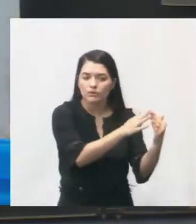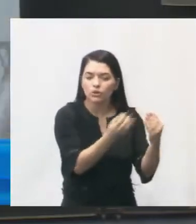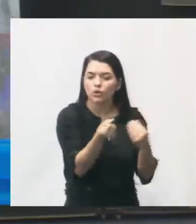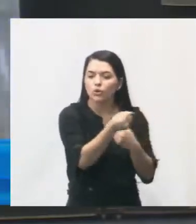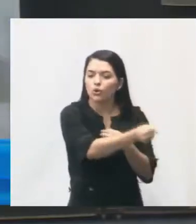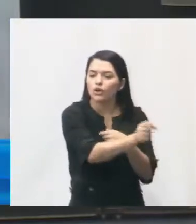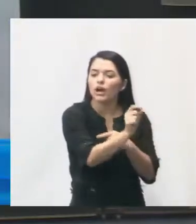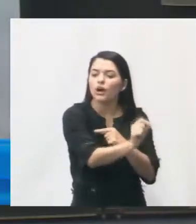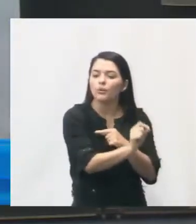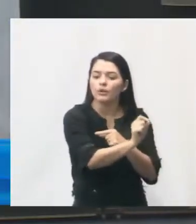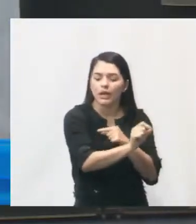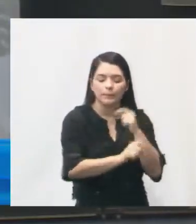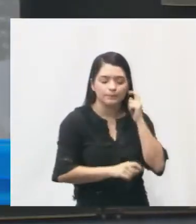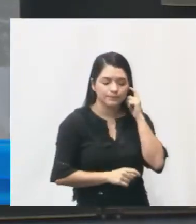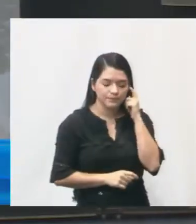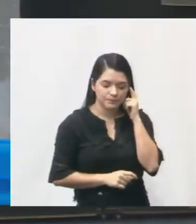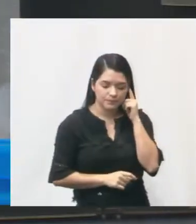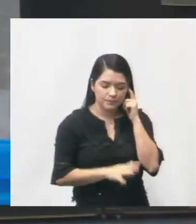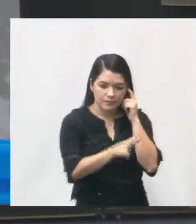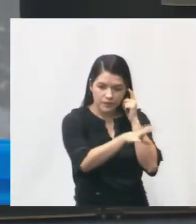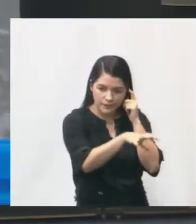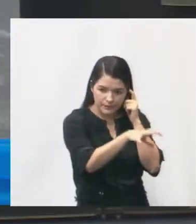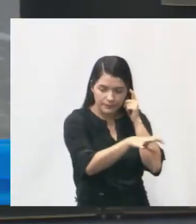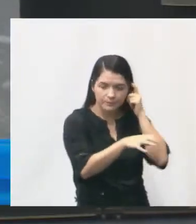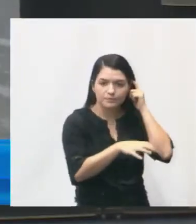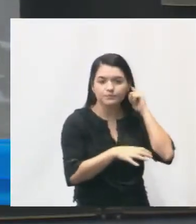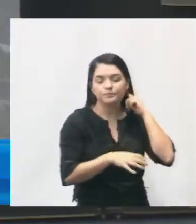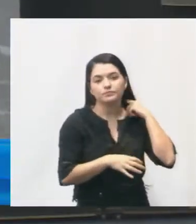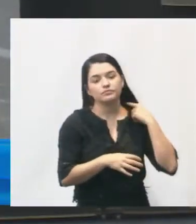naquela região, naquele local,